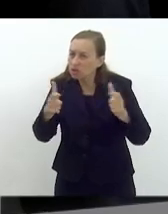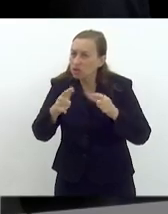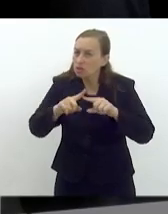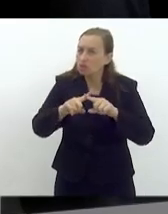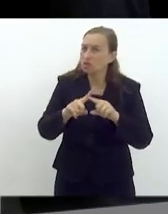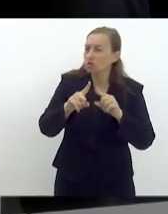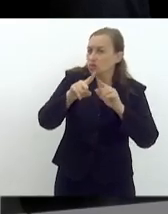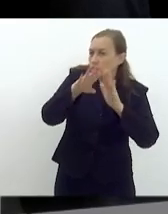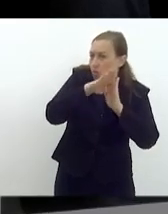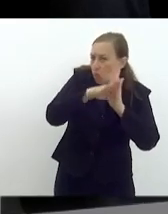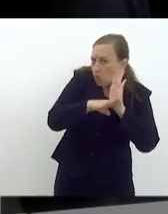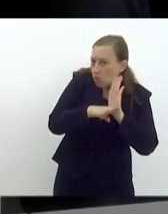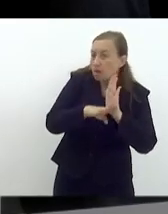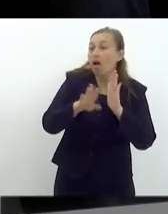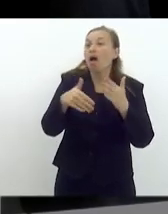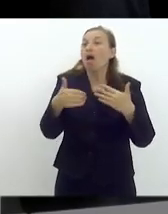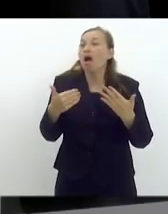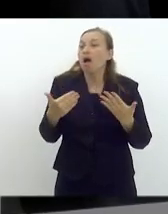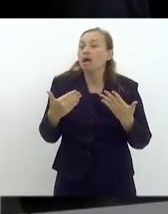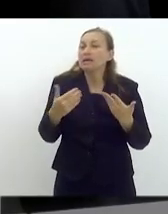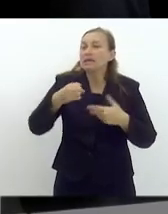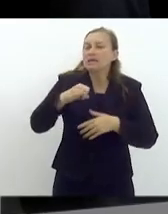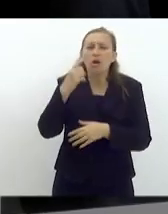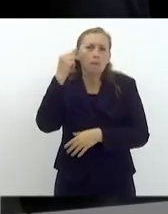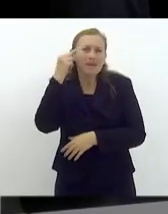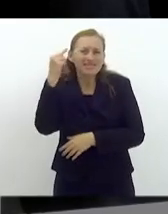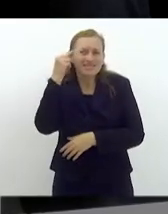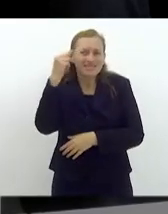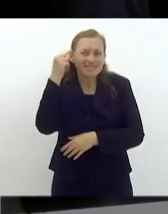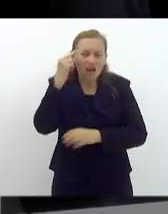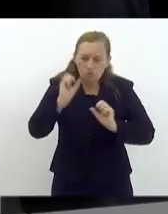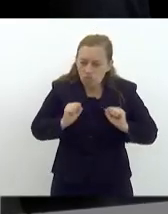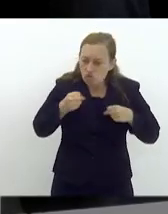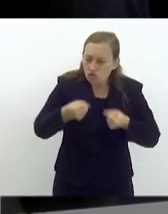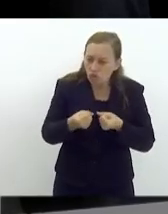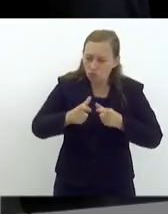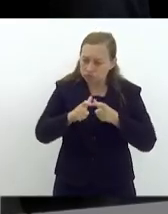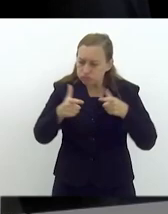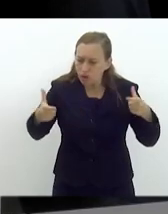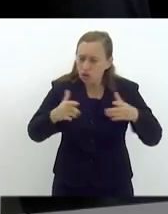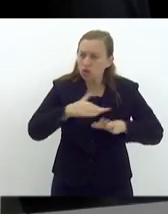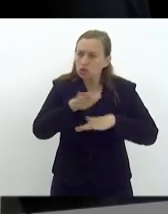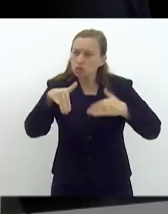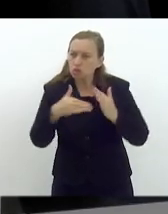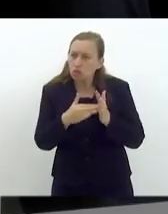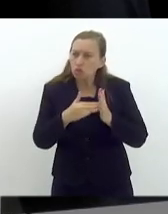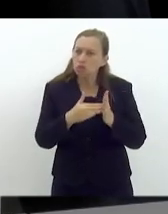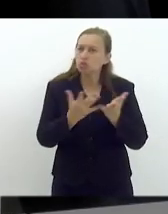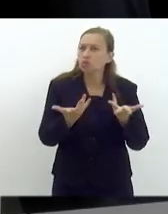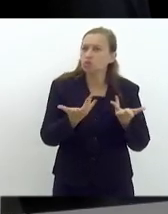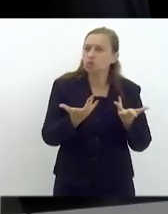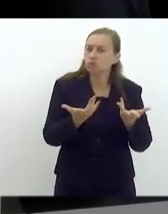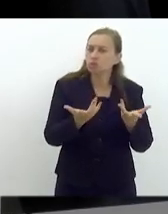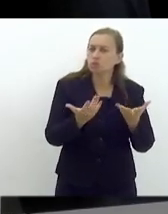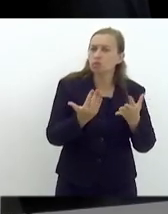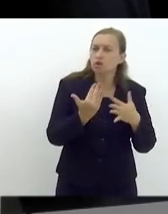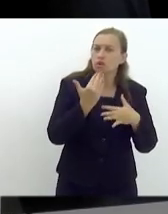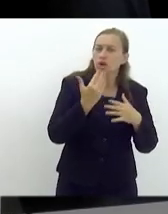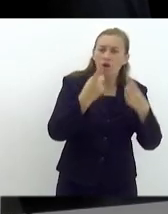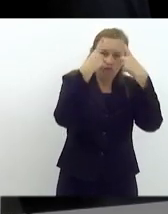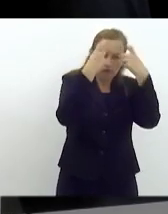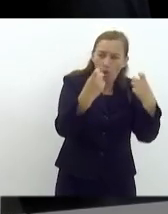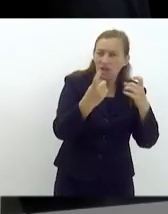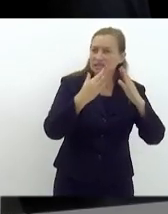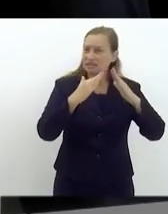excepcional né se eu pensar numa num esforço amplo ou seja todo caso de ocorrência de violência